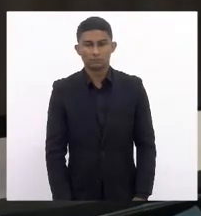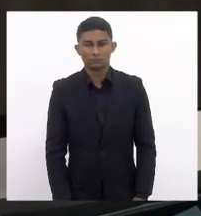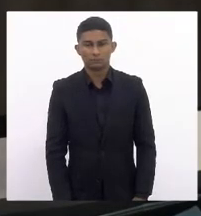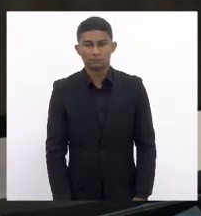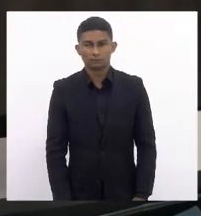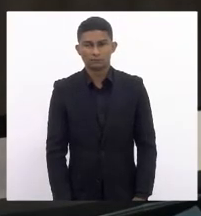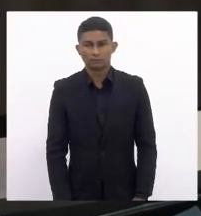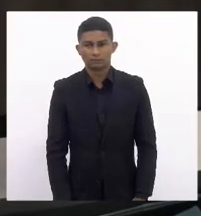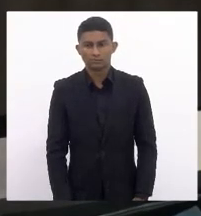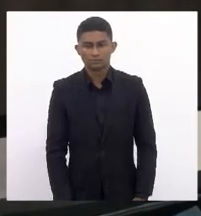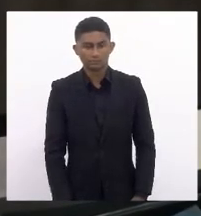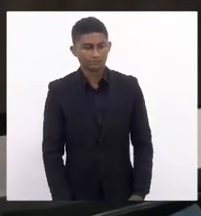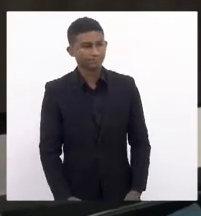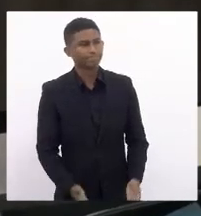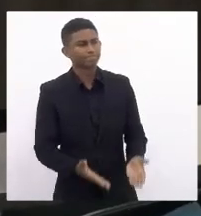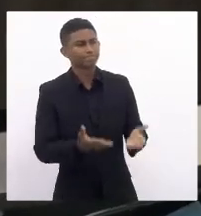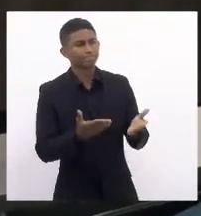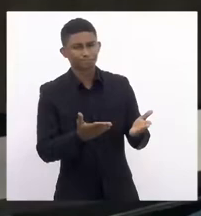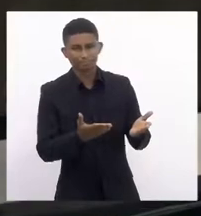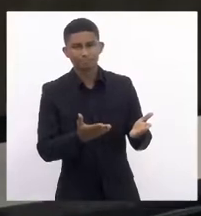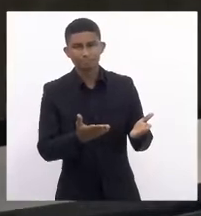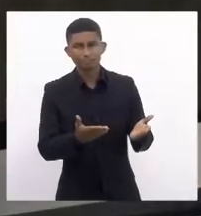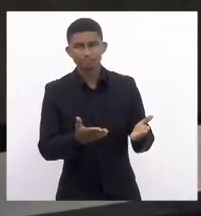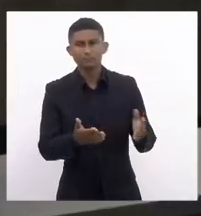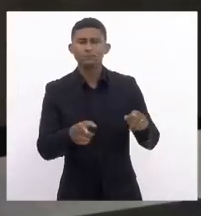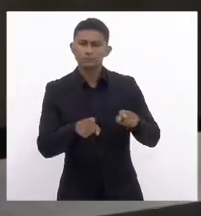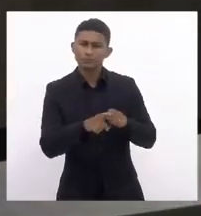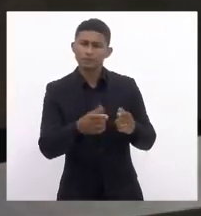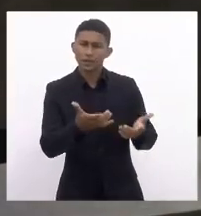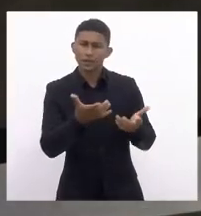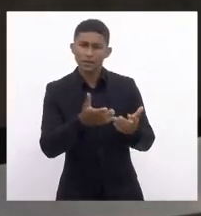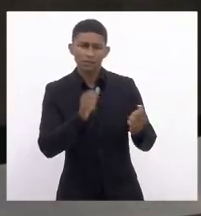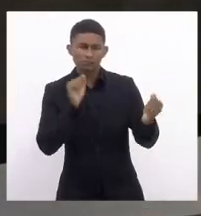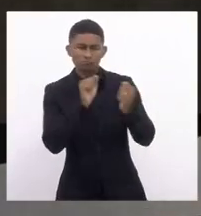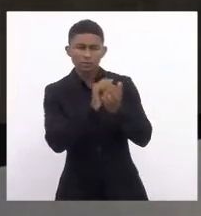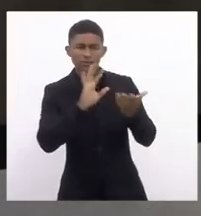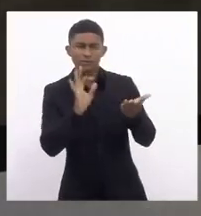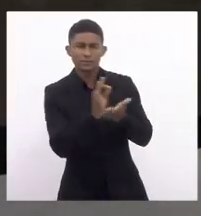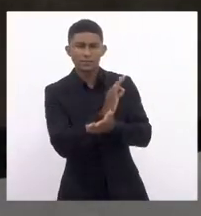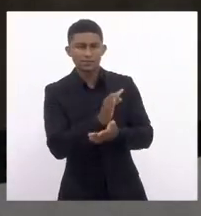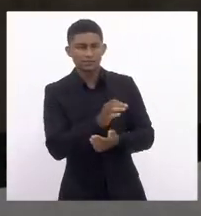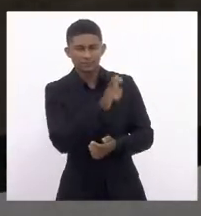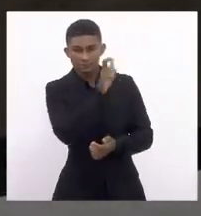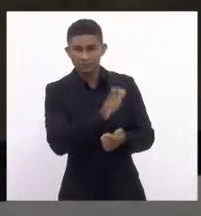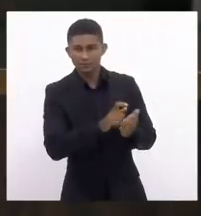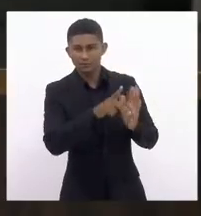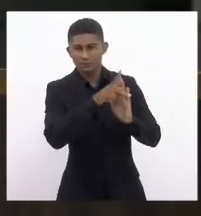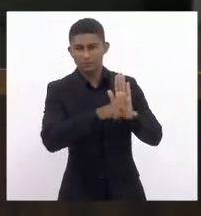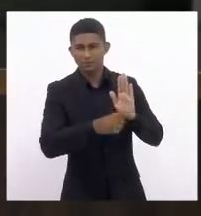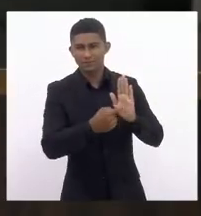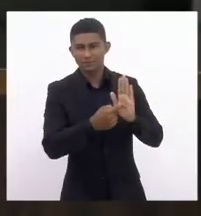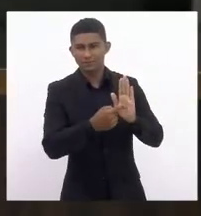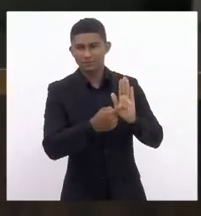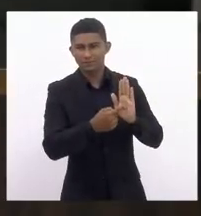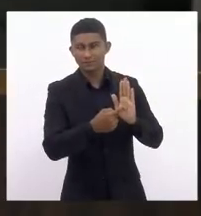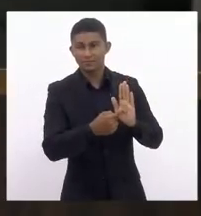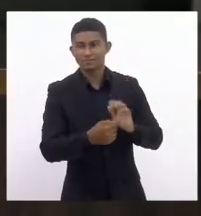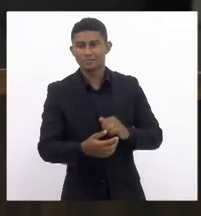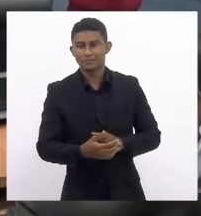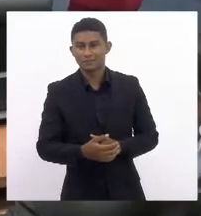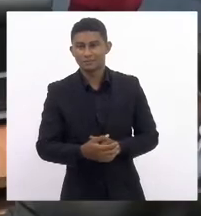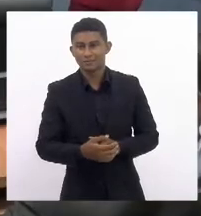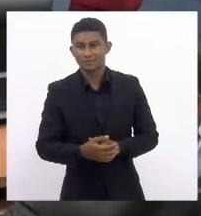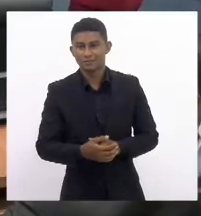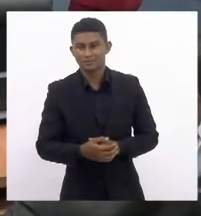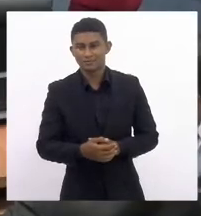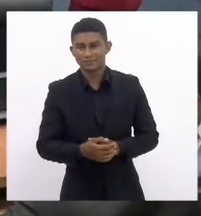Presidente, já que a deputada Renata ofereceu, eu queria assinar também o projeto de homenagem ao Marquinhos de Oswaldo Cruz. 18 horas e 4 minutos. Viu? Ah, salve, salve. É isso aí. Eu sou um